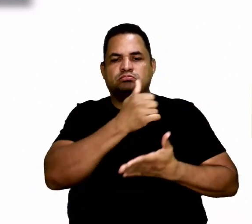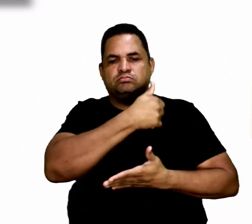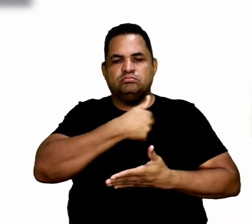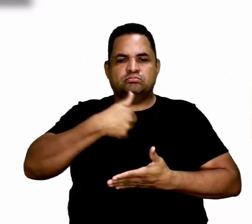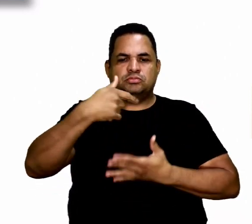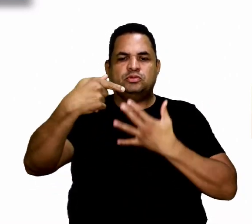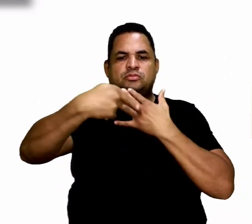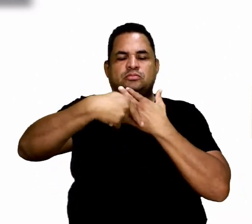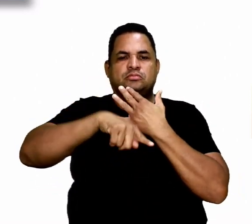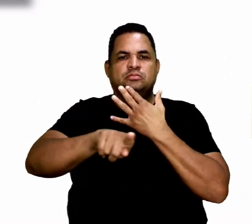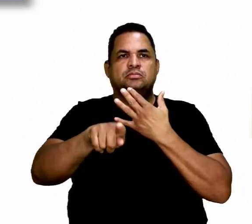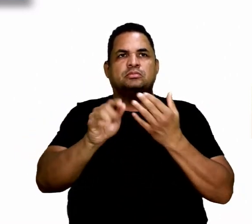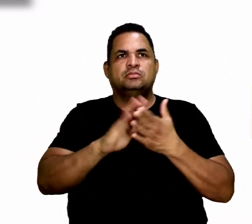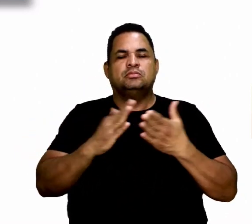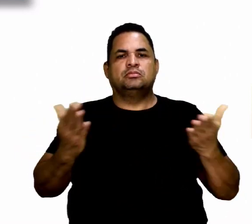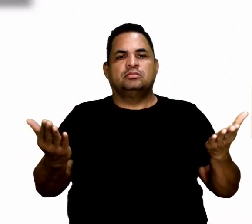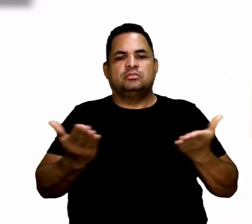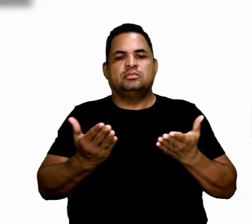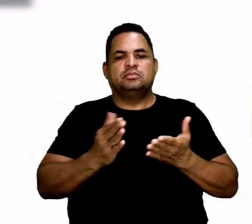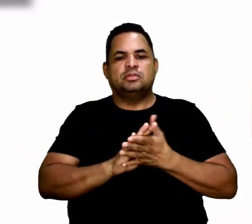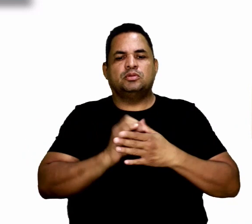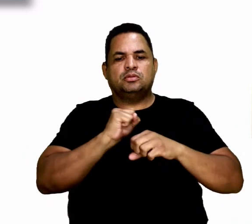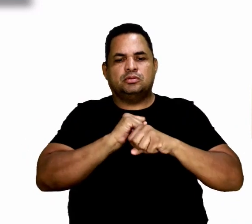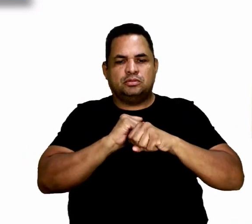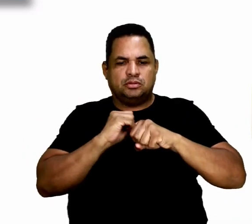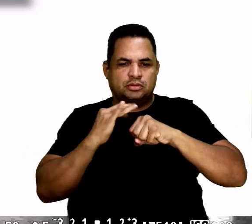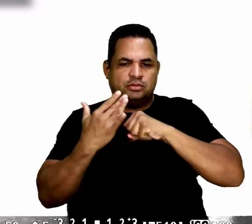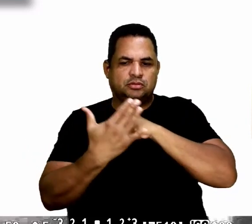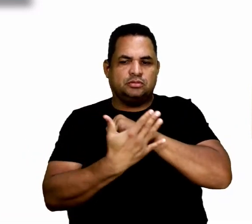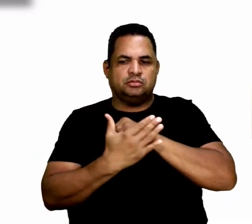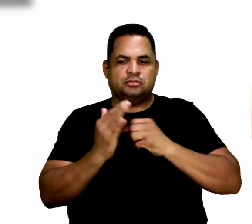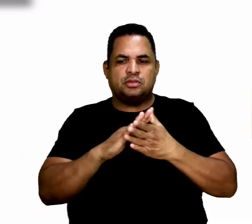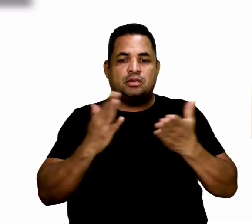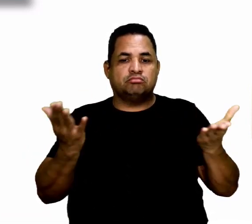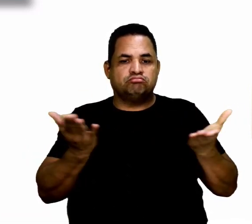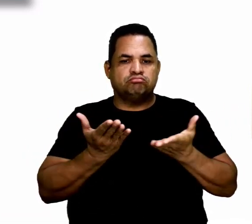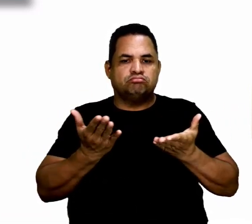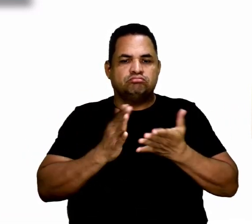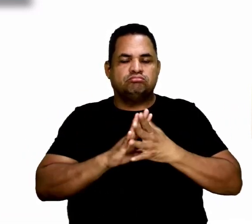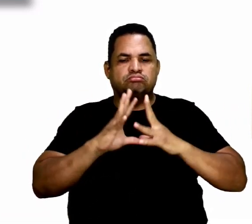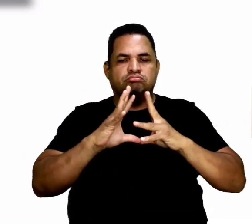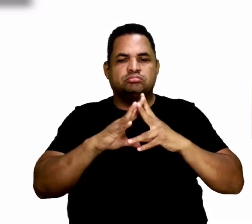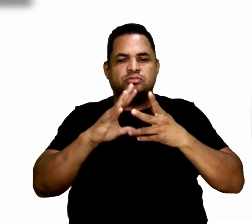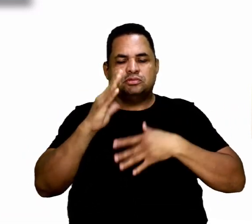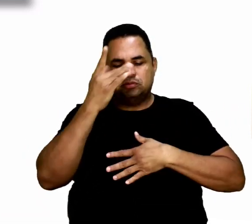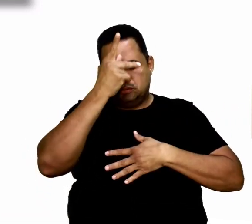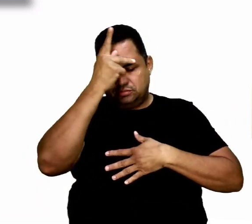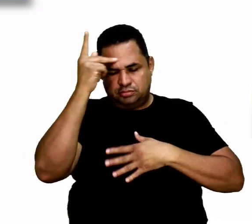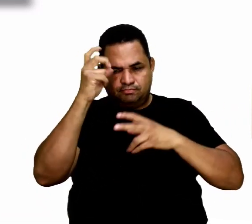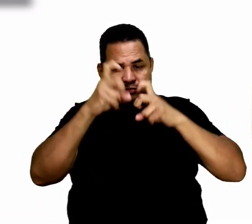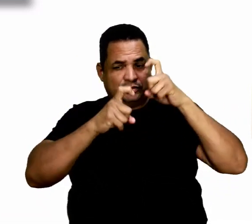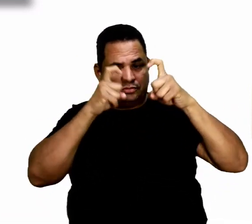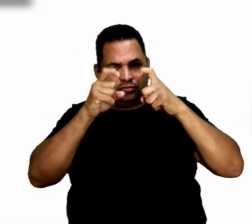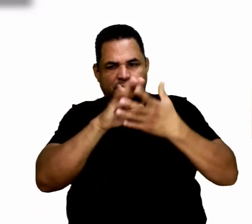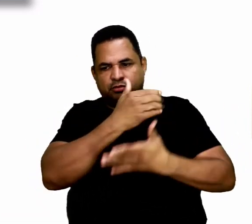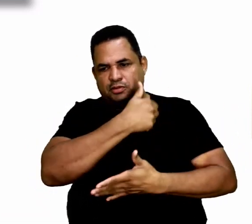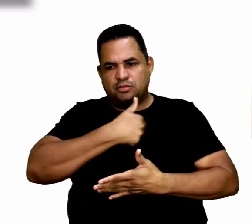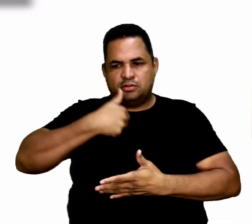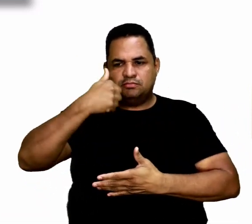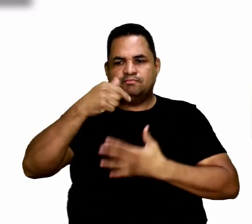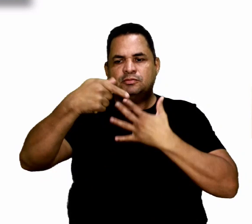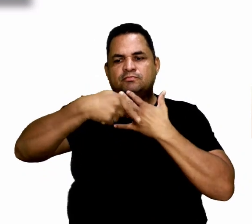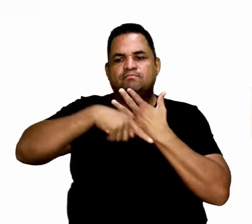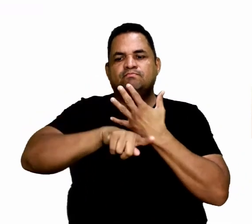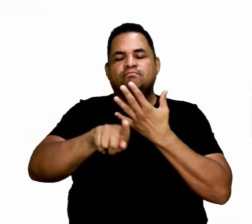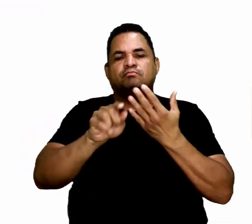imunidade. Mas eu acho que nessa pandemia todo mundo passou a se ligar de fato em manter uma boa imunidade, né? Claro, devido